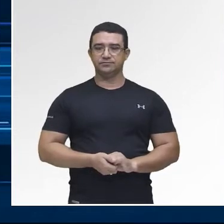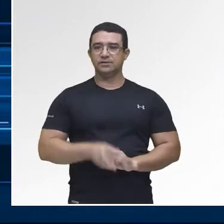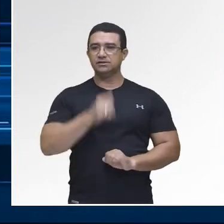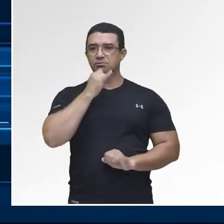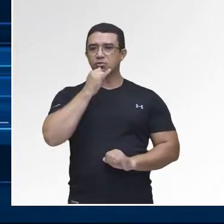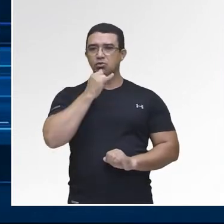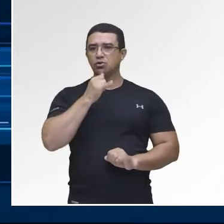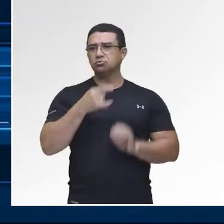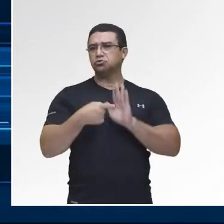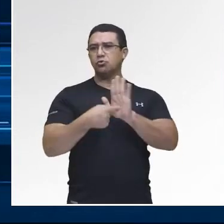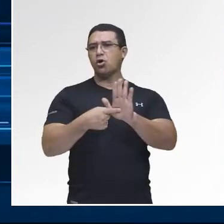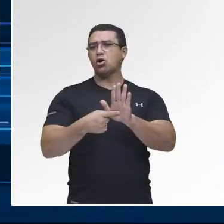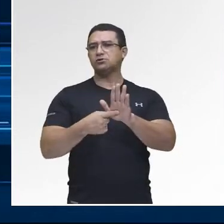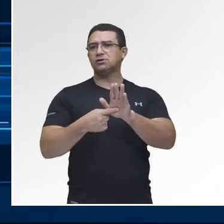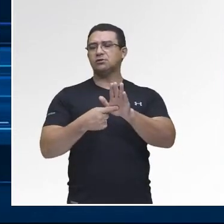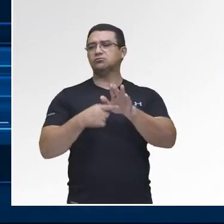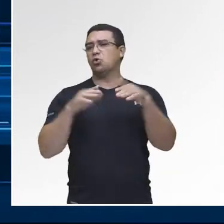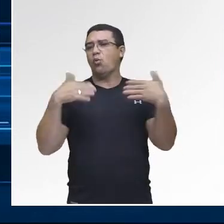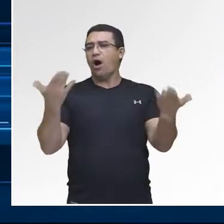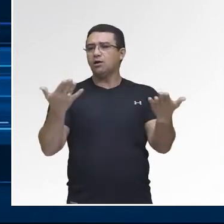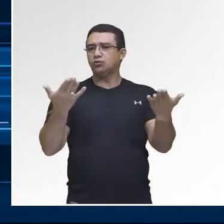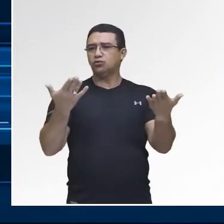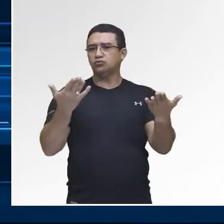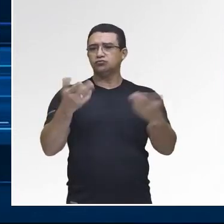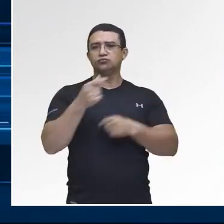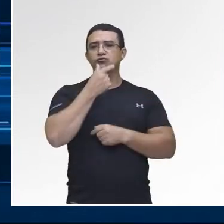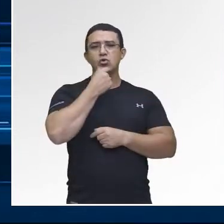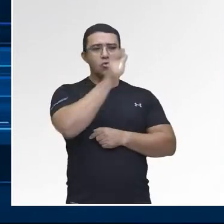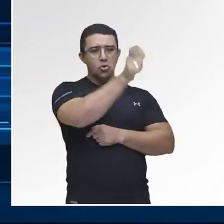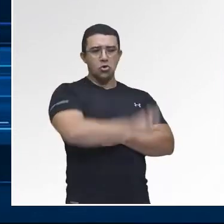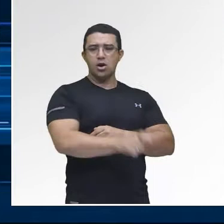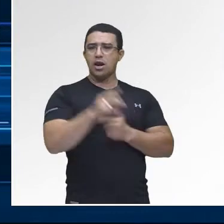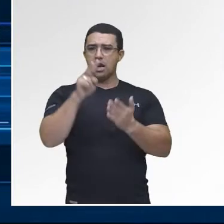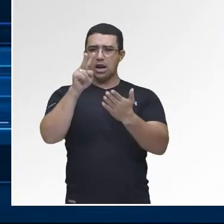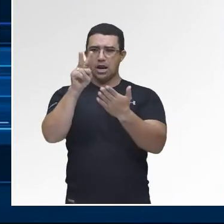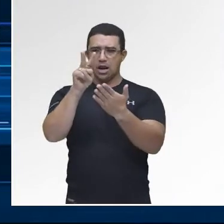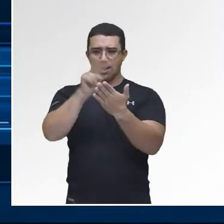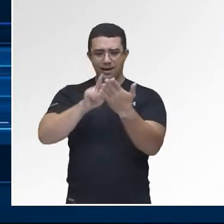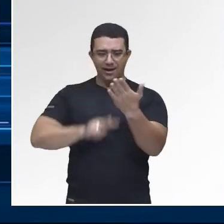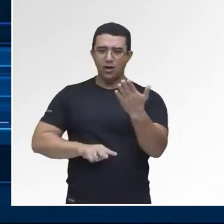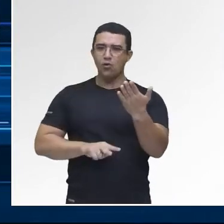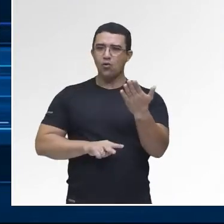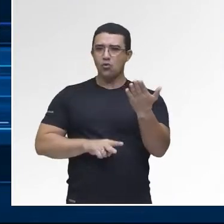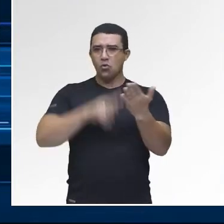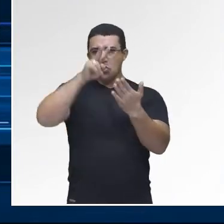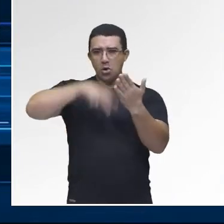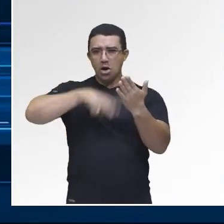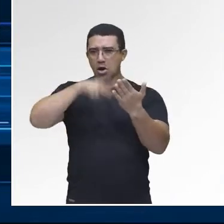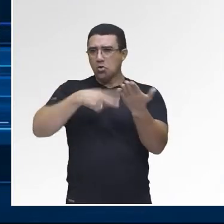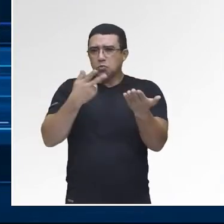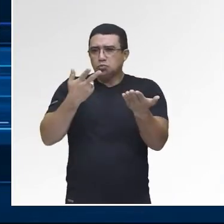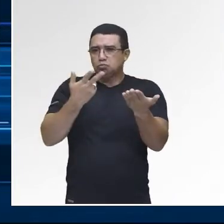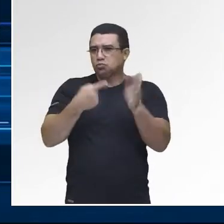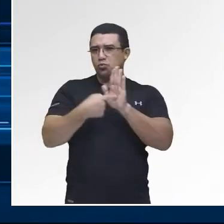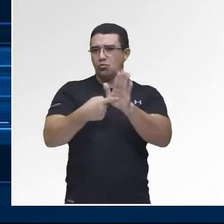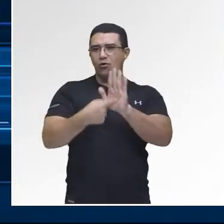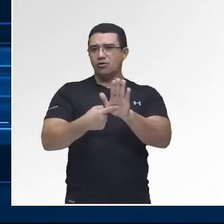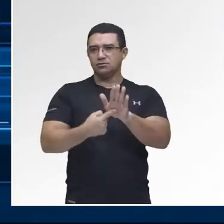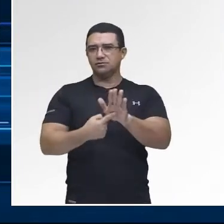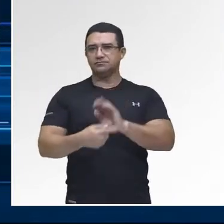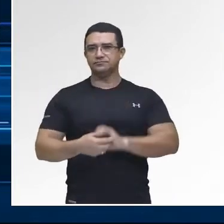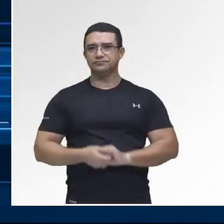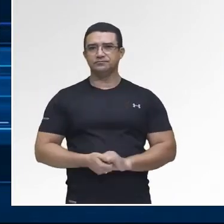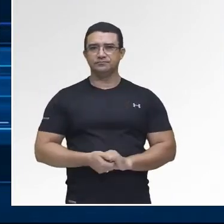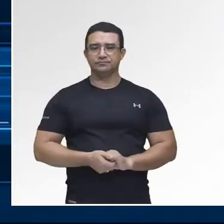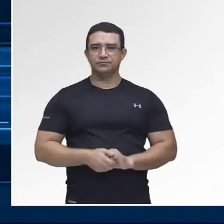exatamente quando, né? He has read War and Peace. Esse verbo aqui, ele pode